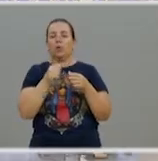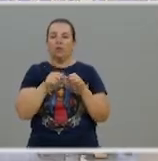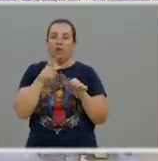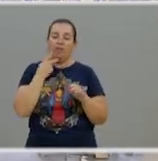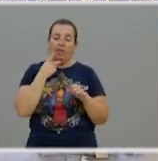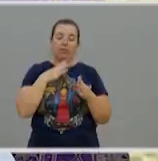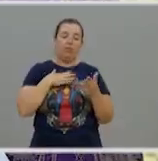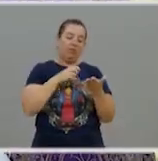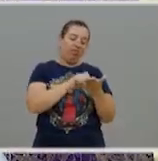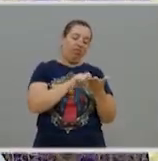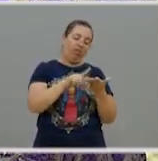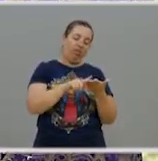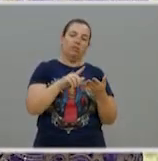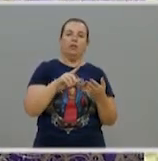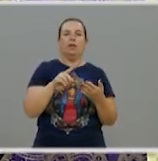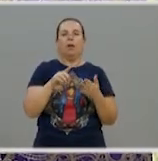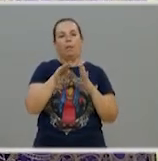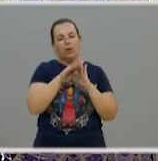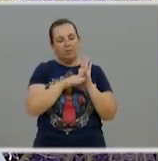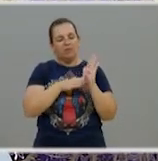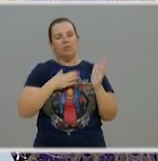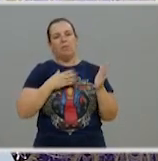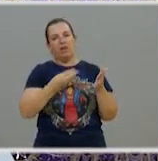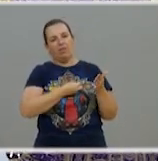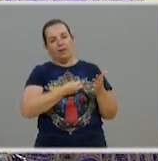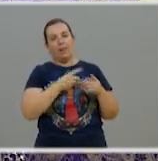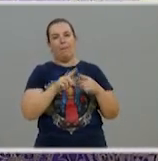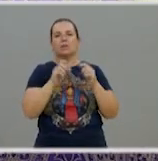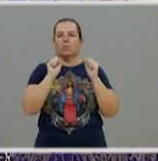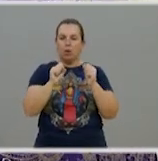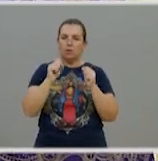a agenda. Então você entra no site